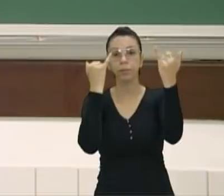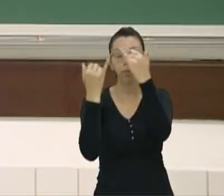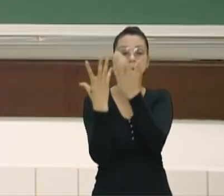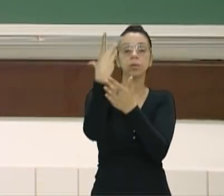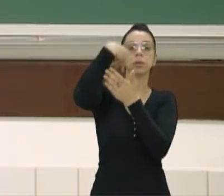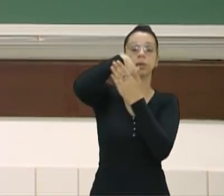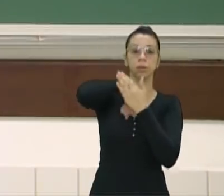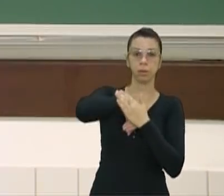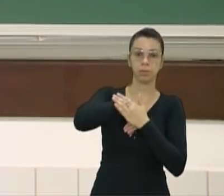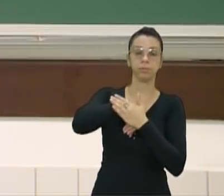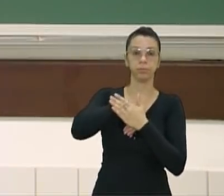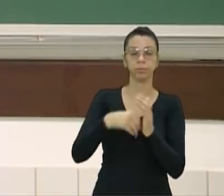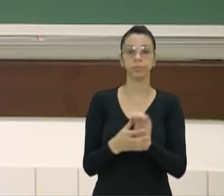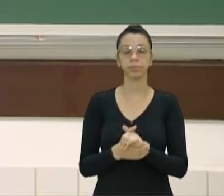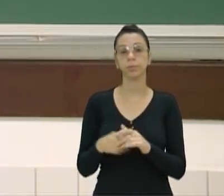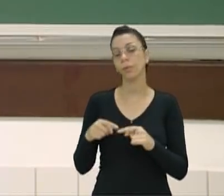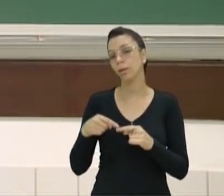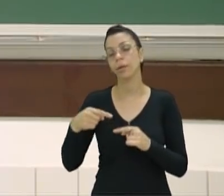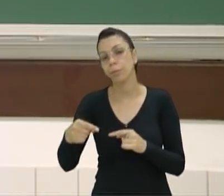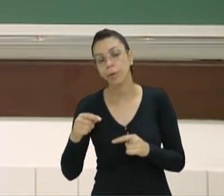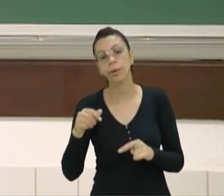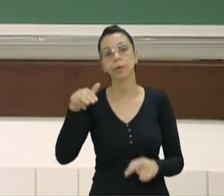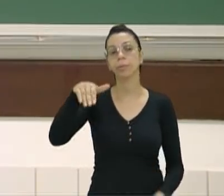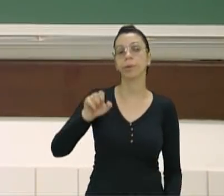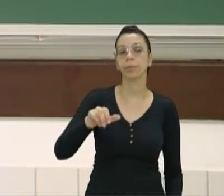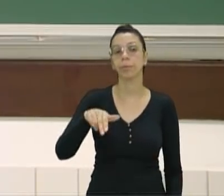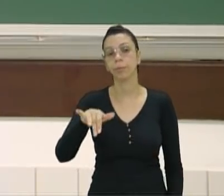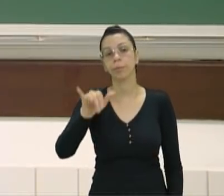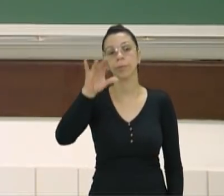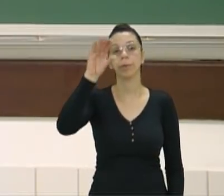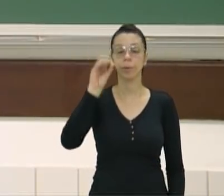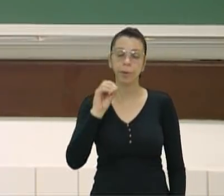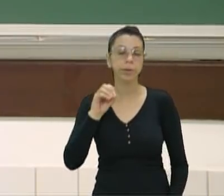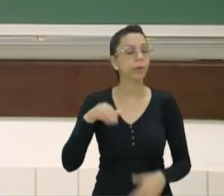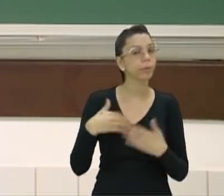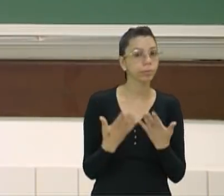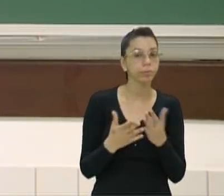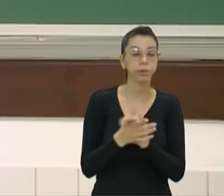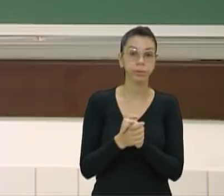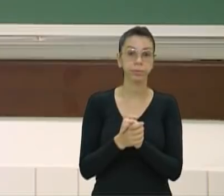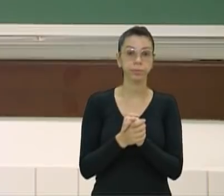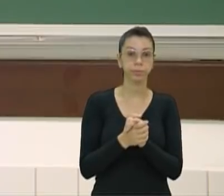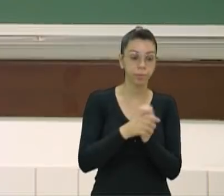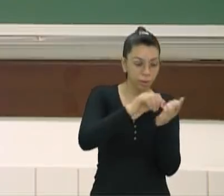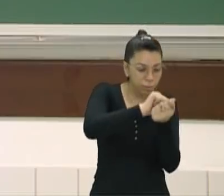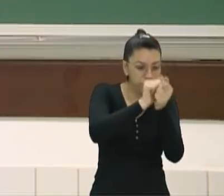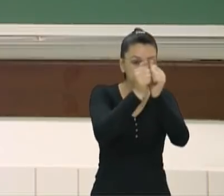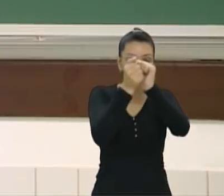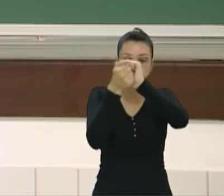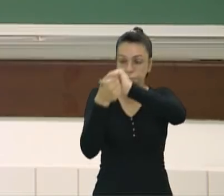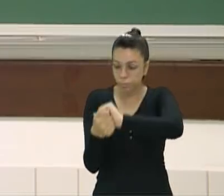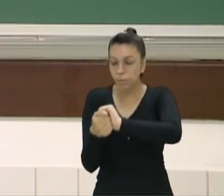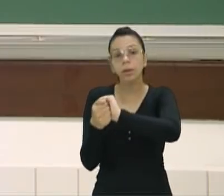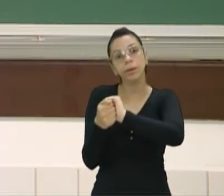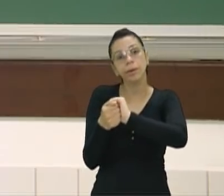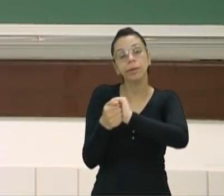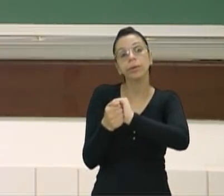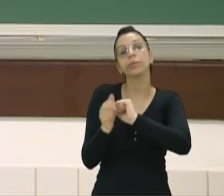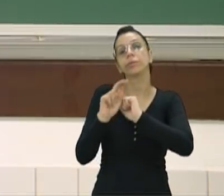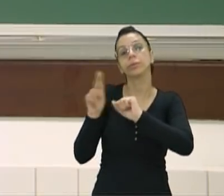mim. E isso depois vai ser considerado memória ou qualquer coisa do gênero. Mas é esse processo que comumente nós chamamos de